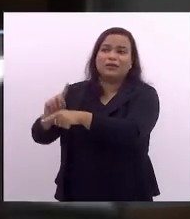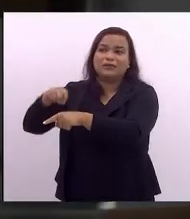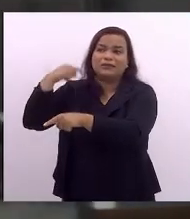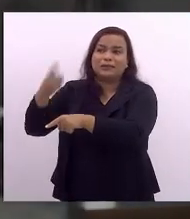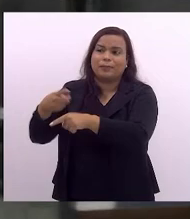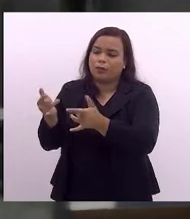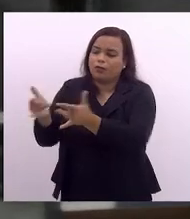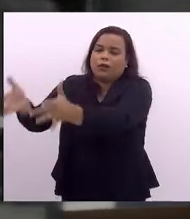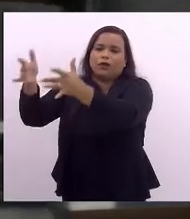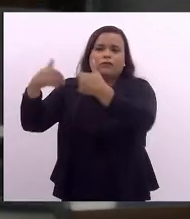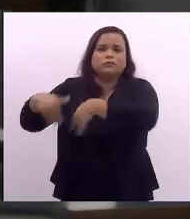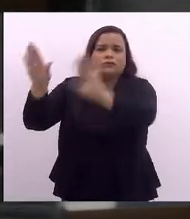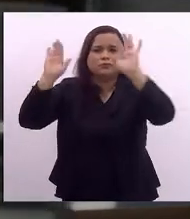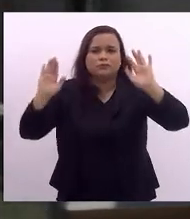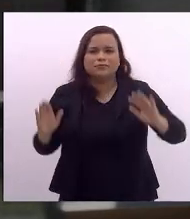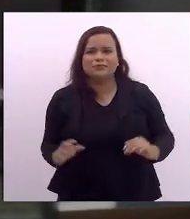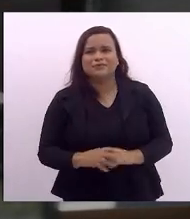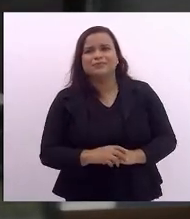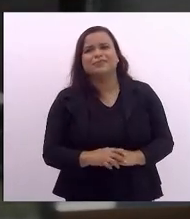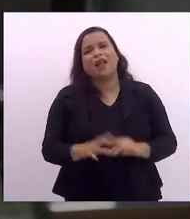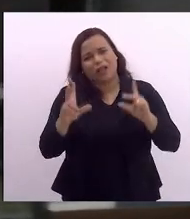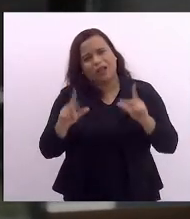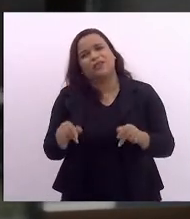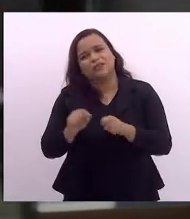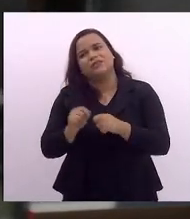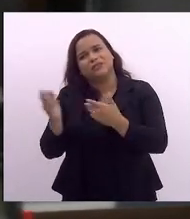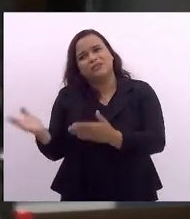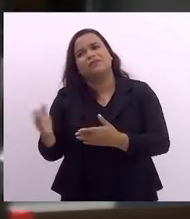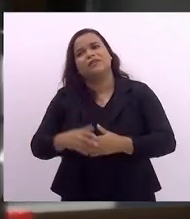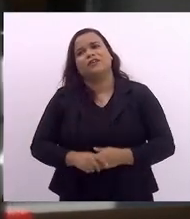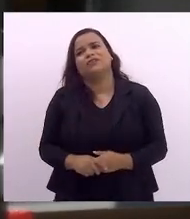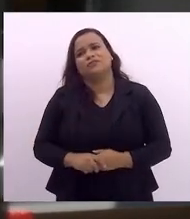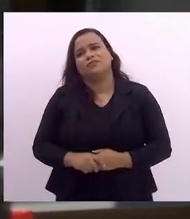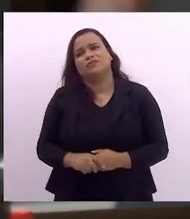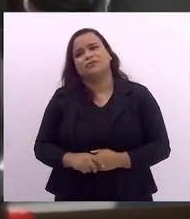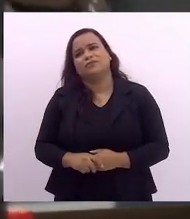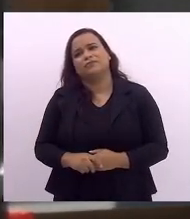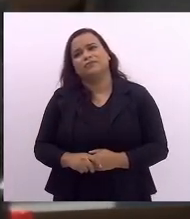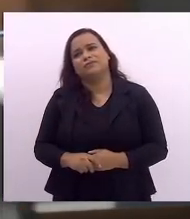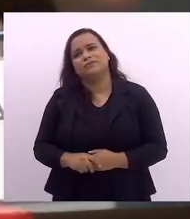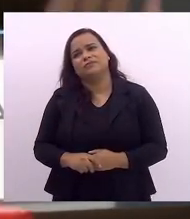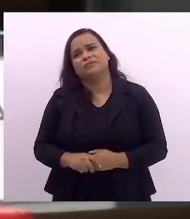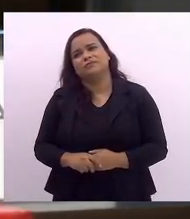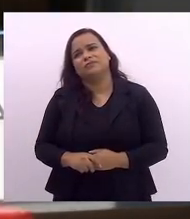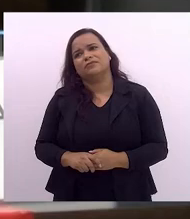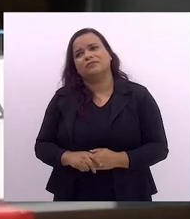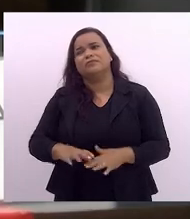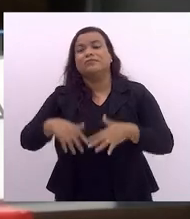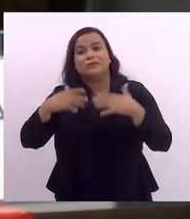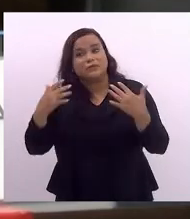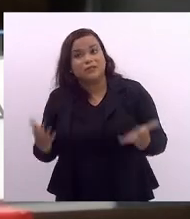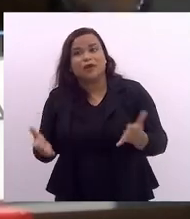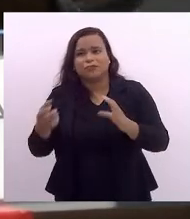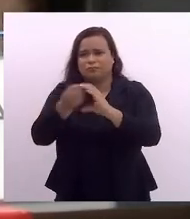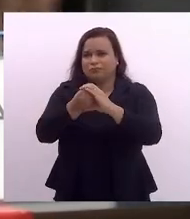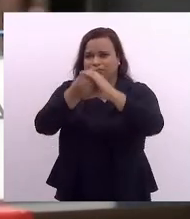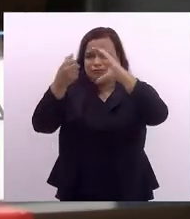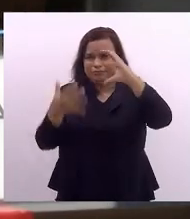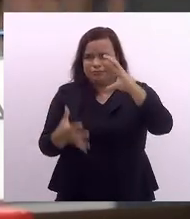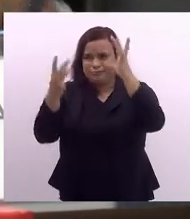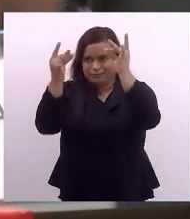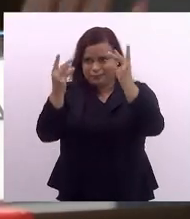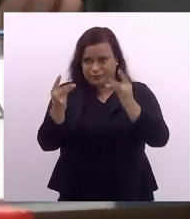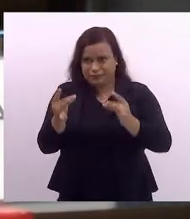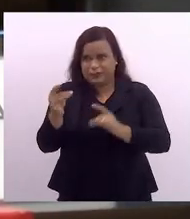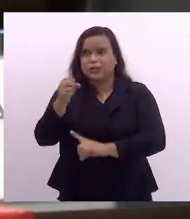chão. Então, é assim que funciona. Então, essas características, a